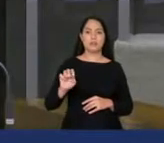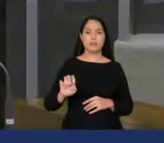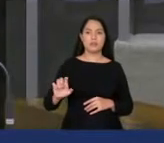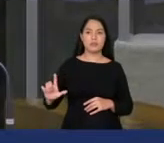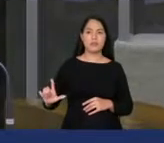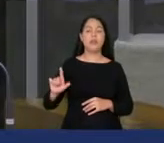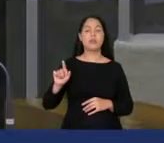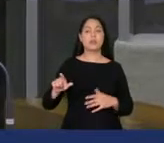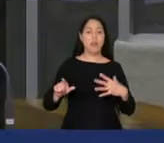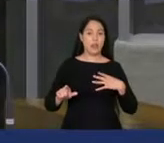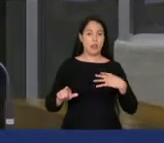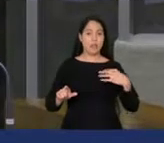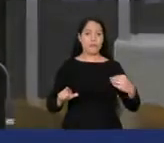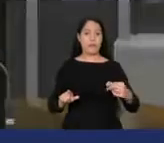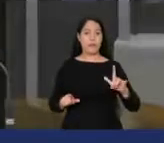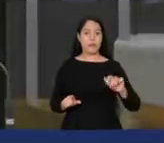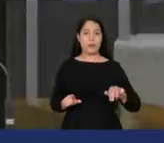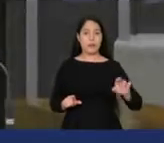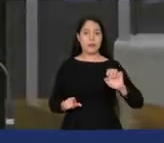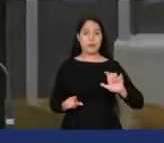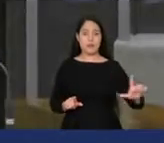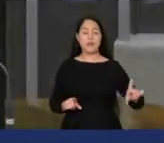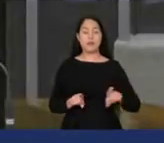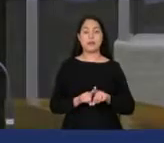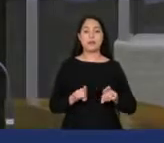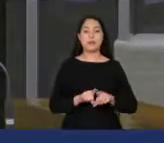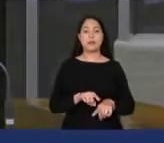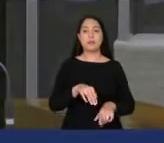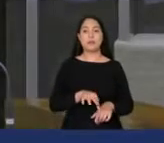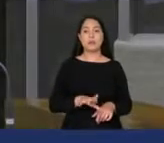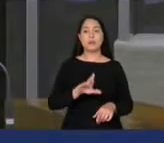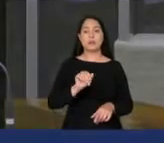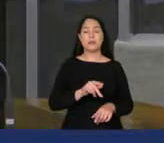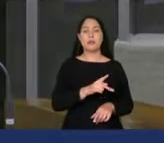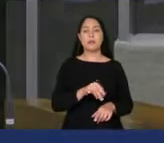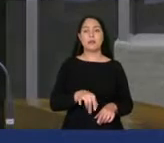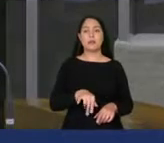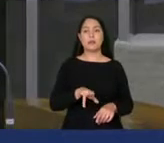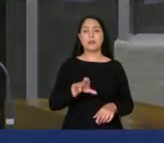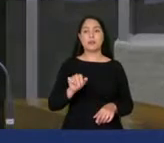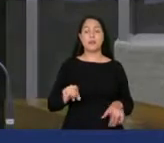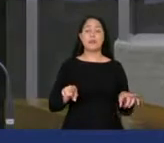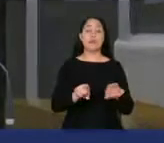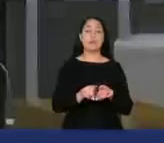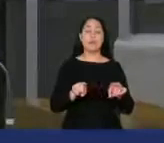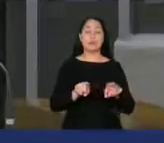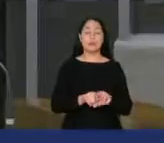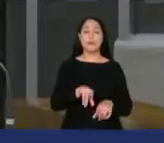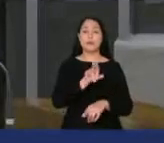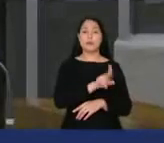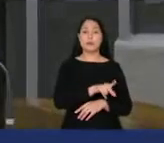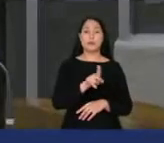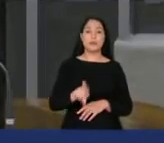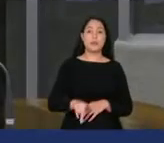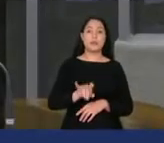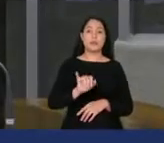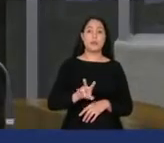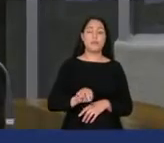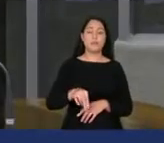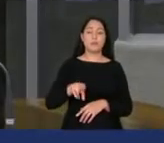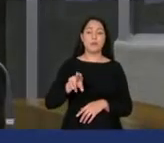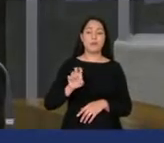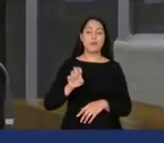Pequenina. Incluo ainda a pessoa da conselheira Ivone Menão, que, mesmo com sua